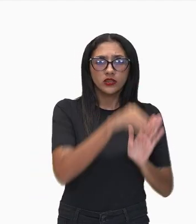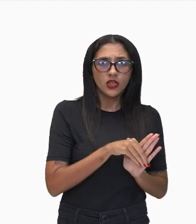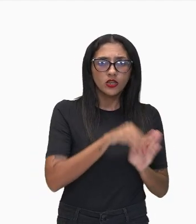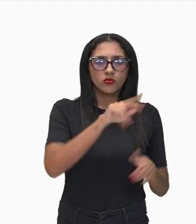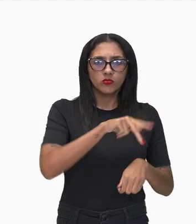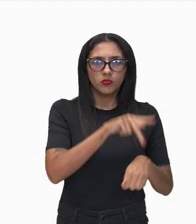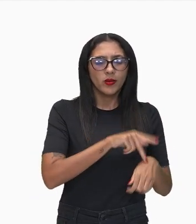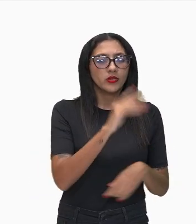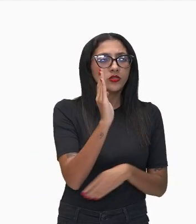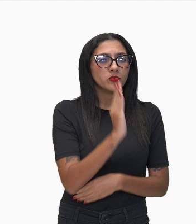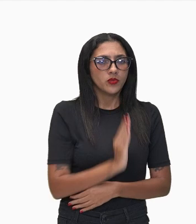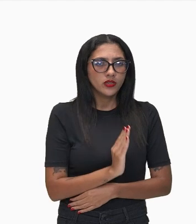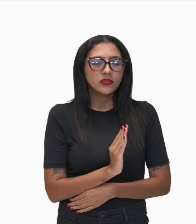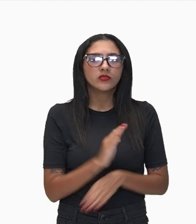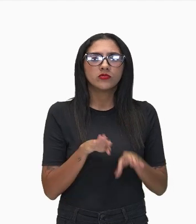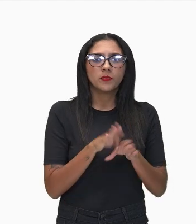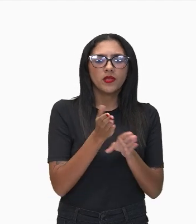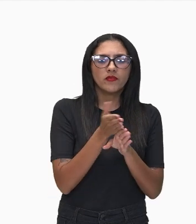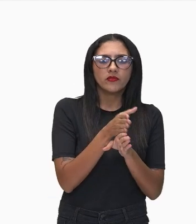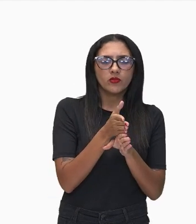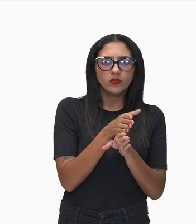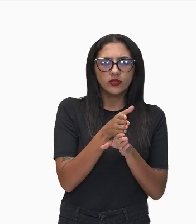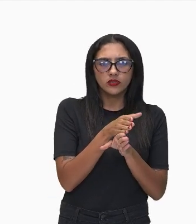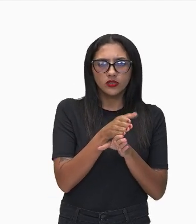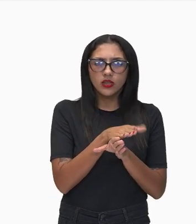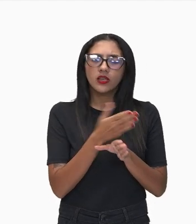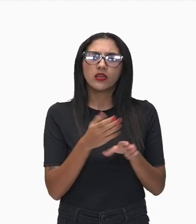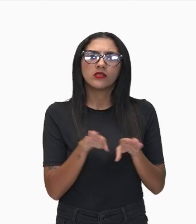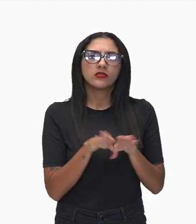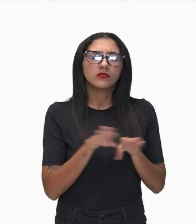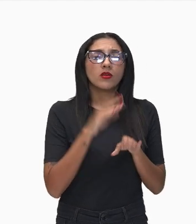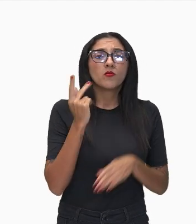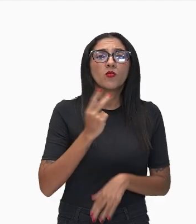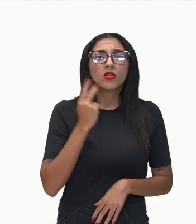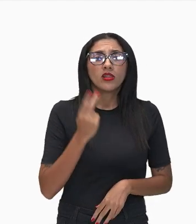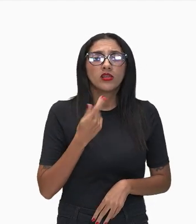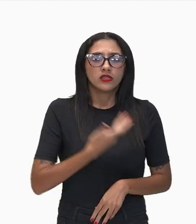Brasil, as suas fronteiras, as suas políticas